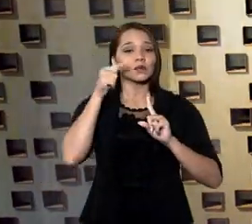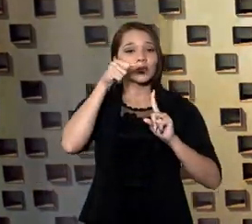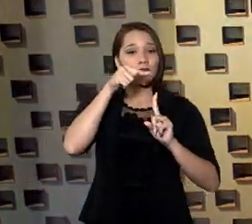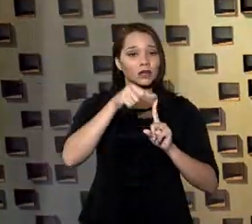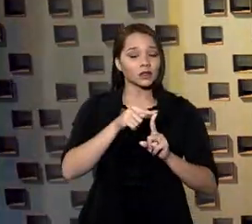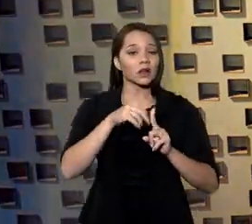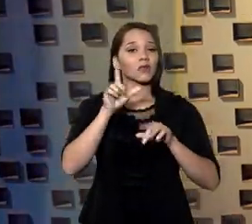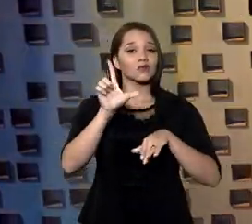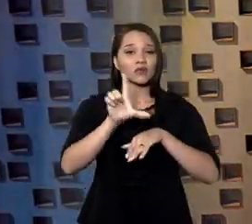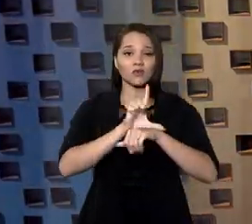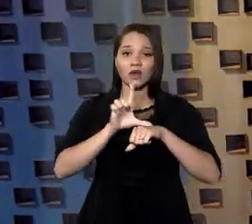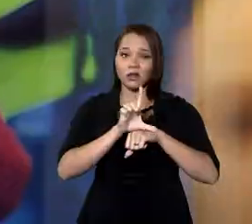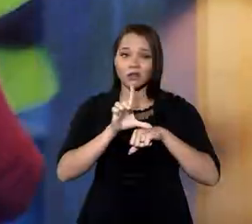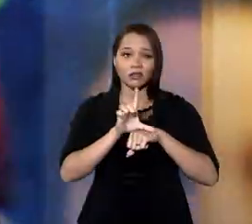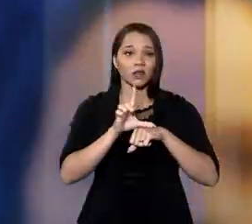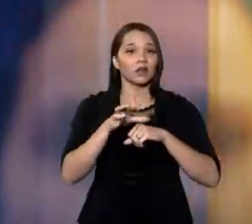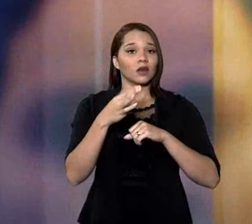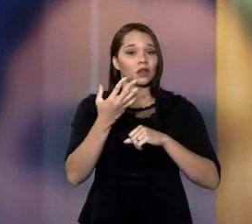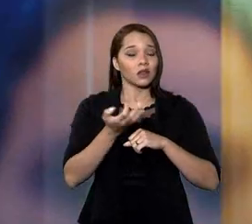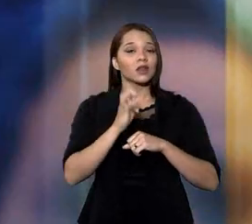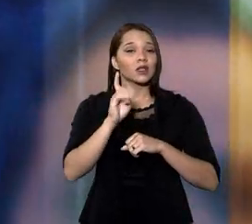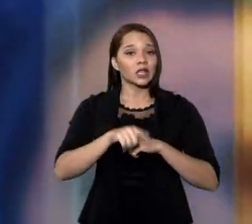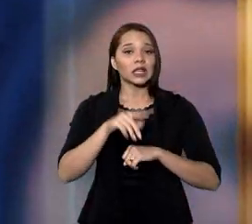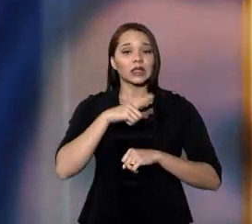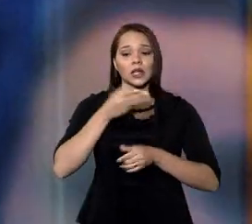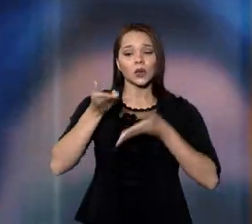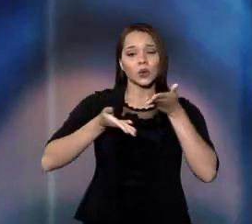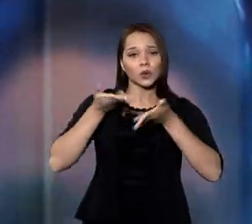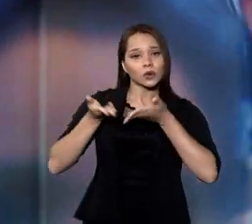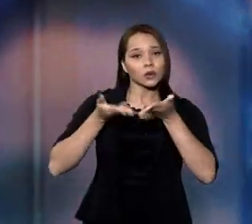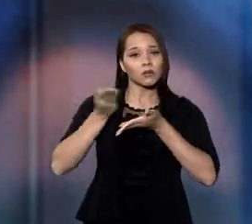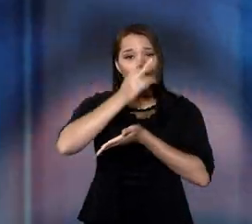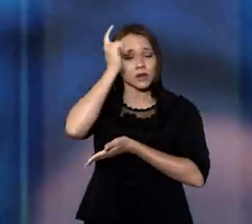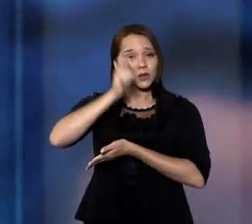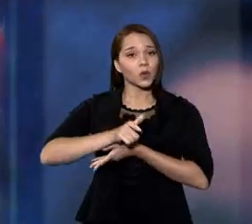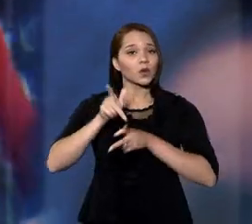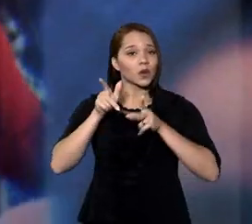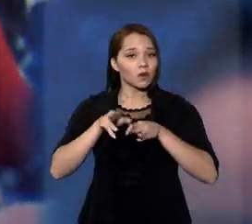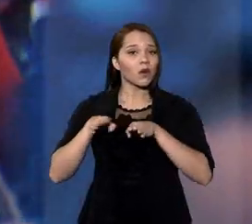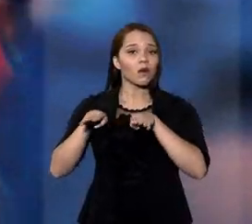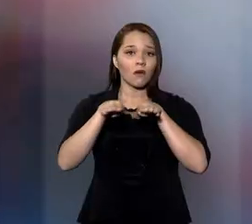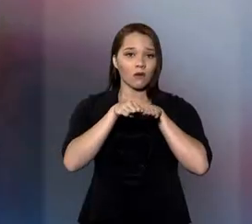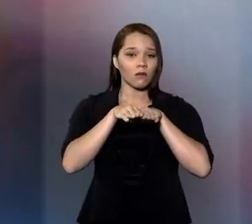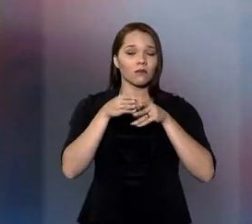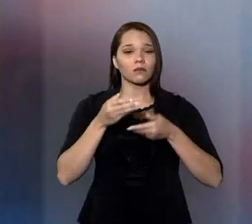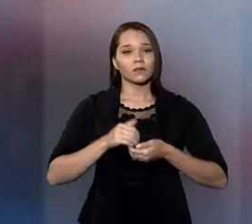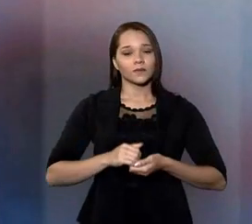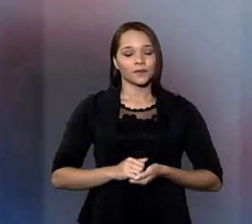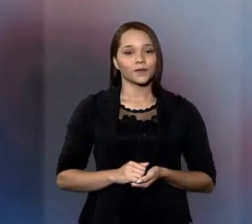de uma legislação que trata as pessoas como se elas fossem iguais